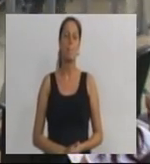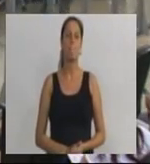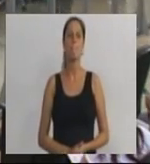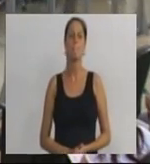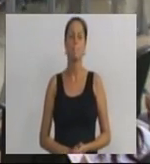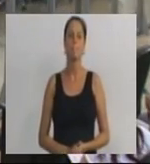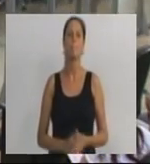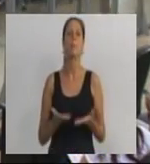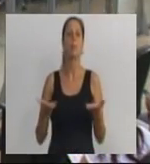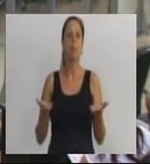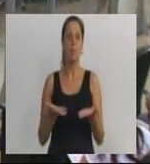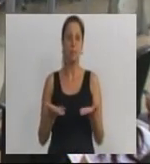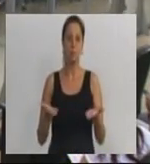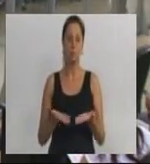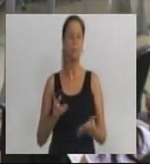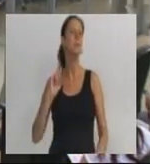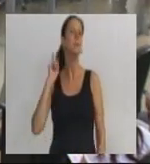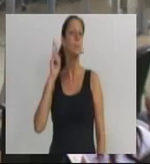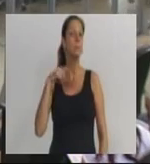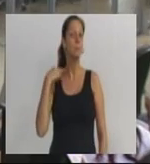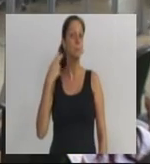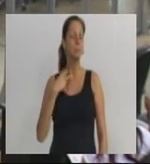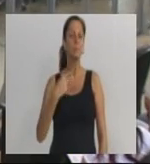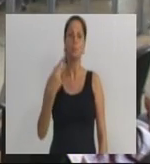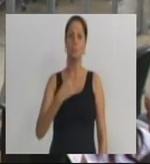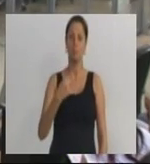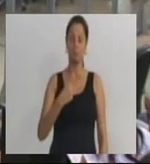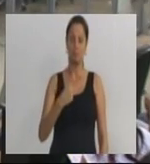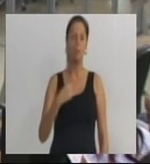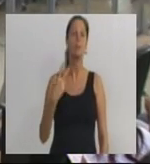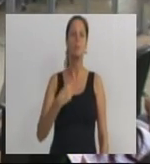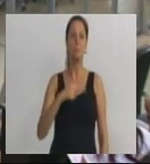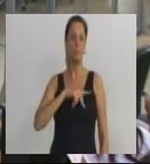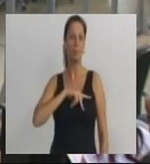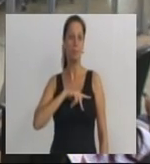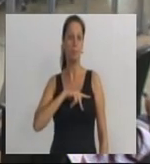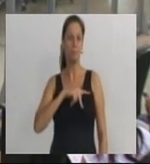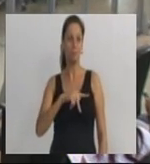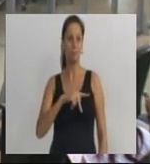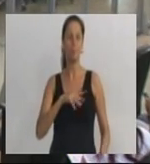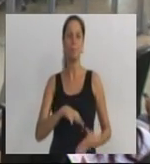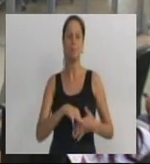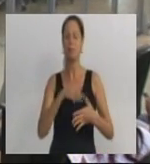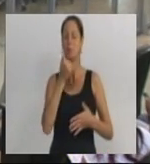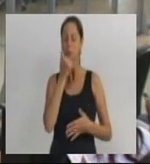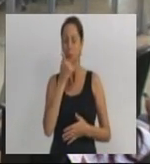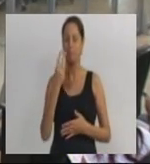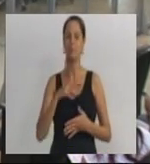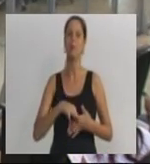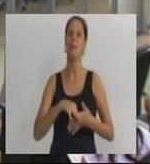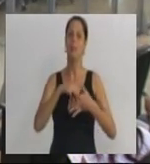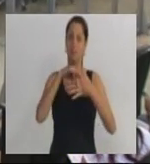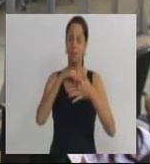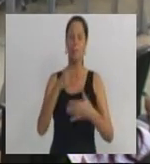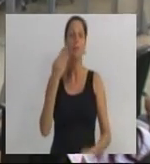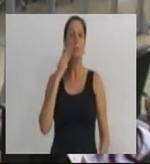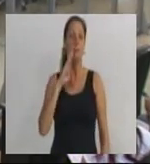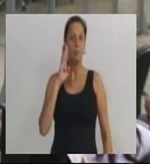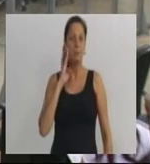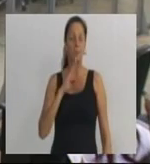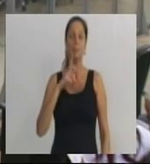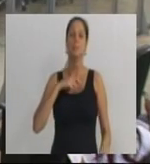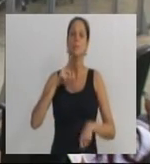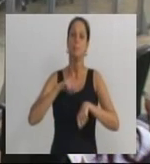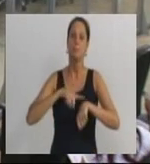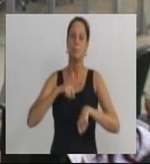Na sequência, ouvimos o vereador vice-líder do Bloco Parlamentar PSDB, PMDB, PP e DEM, vereador Beto Tribes, que dispõe do